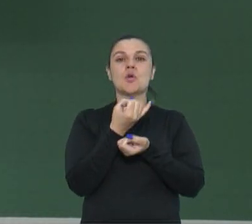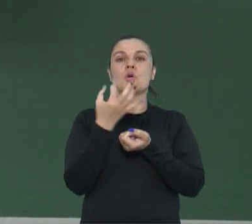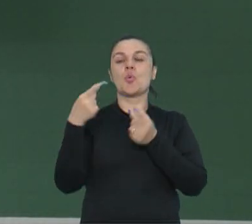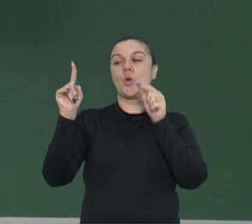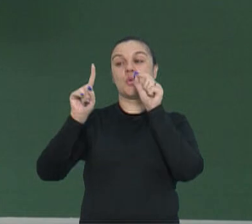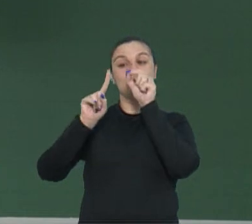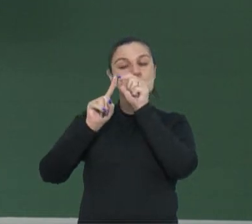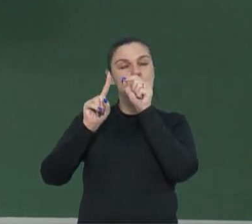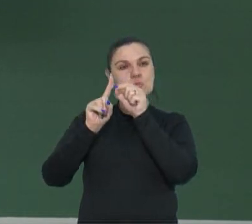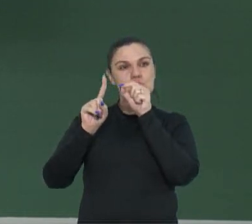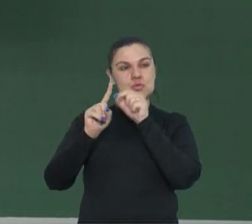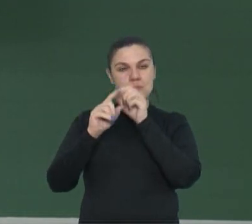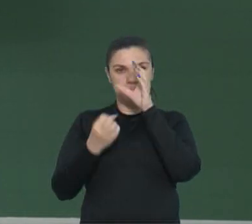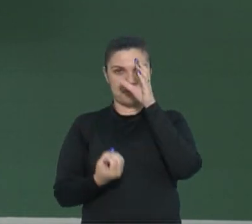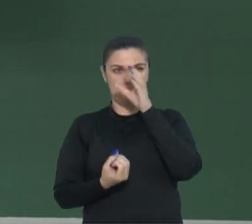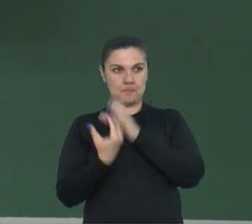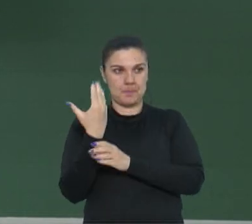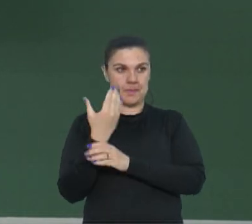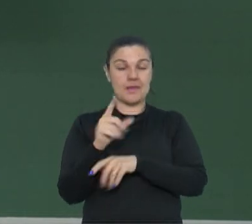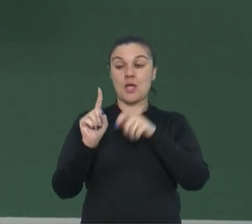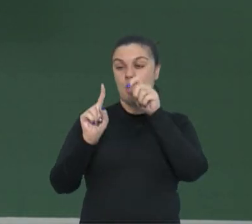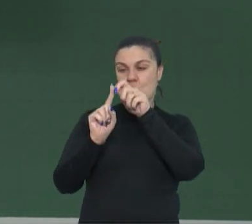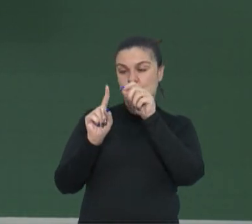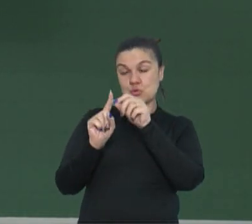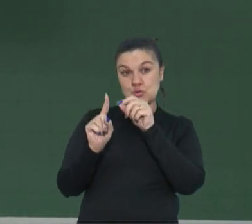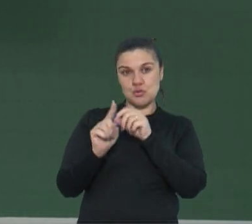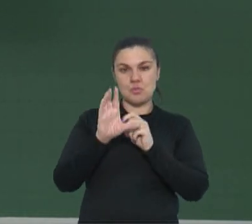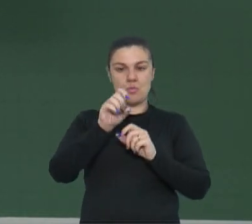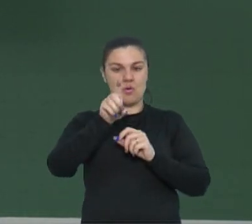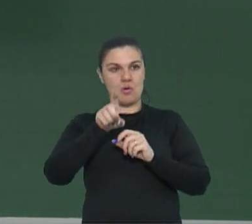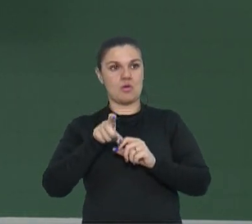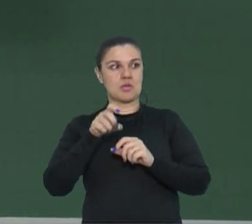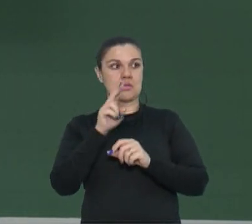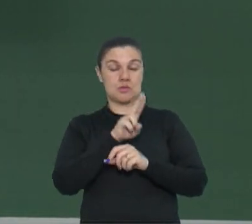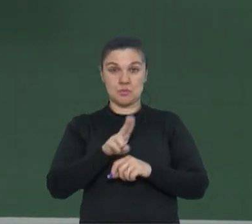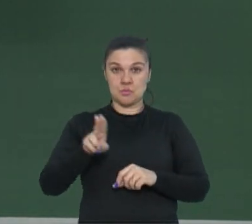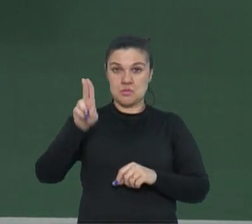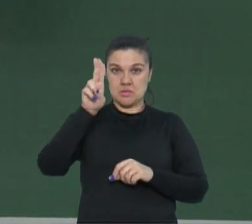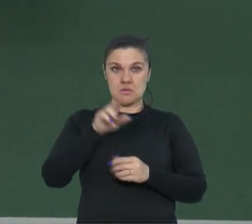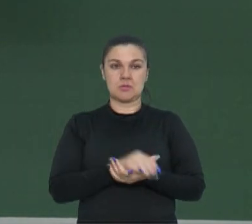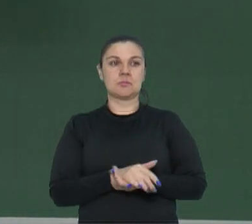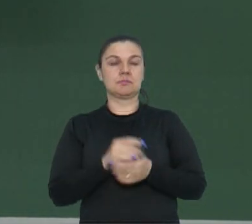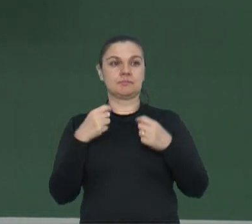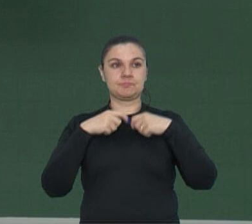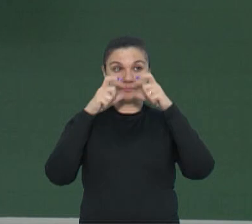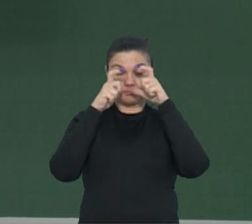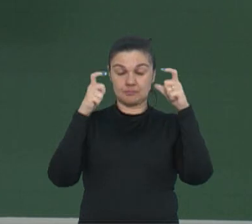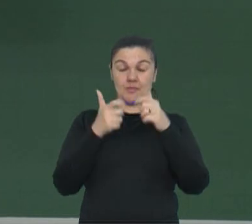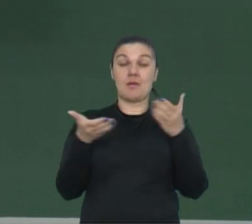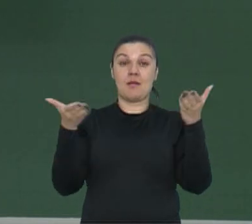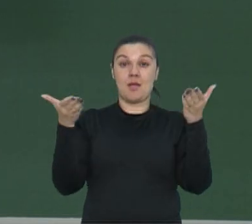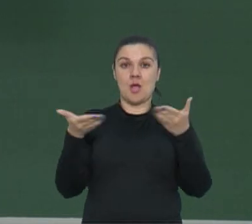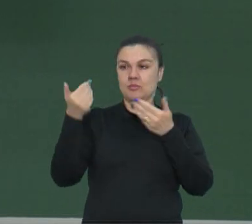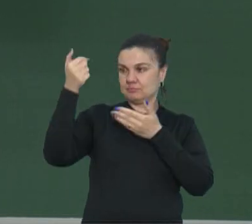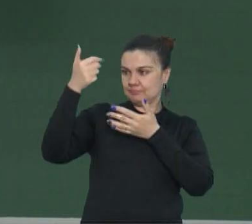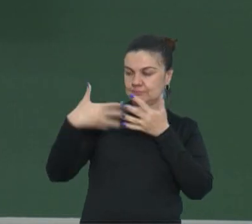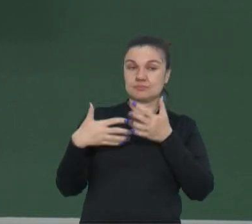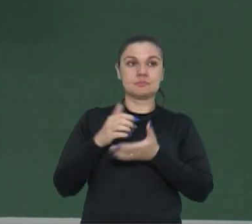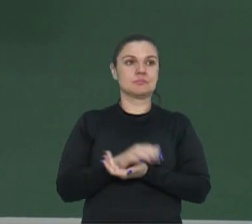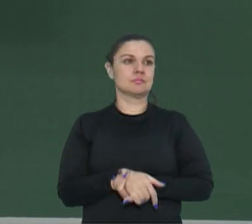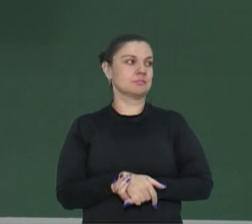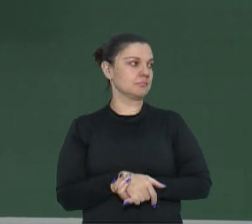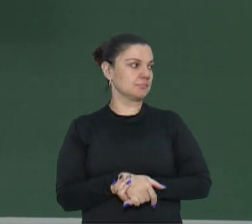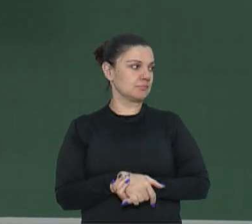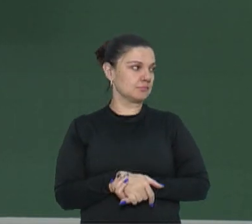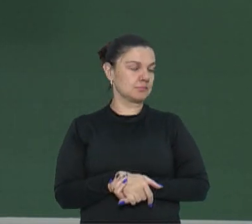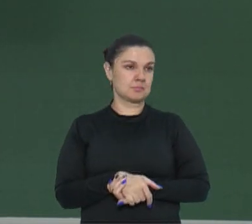tipo de substância que surge, é o tipo de óxido que estamos falando. Então, sempre atentos a essas conexões. Olha o exercíciozinho